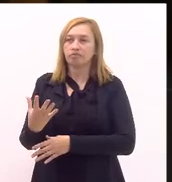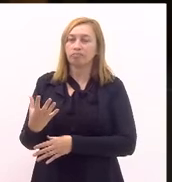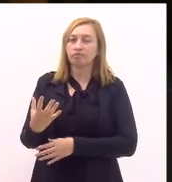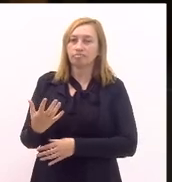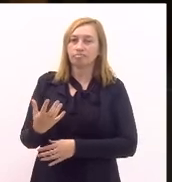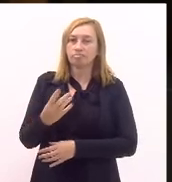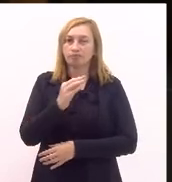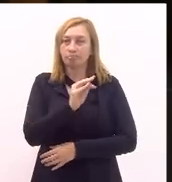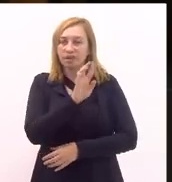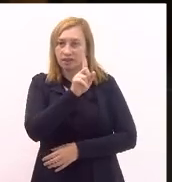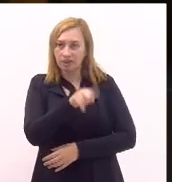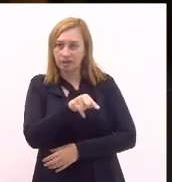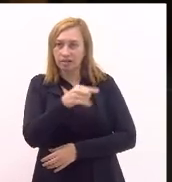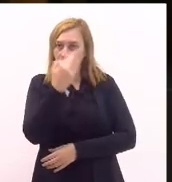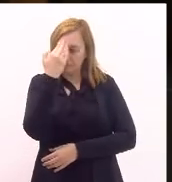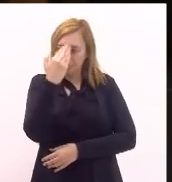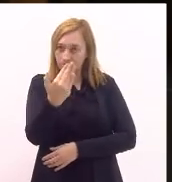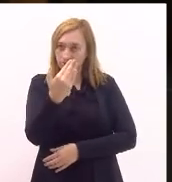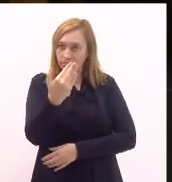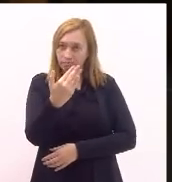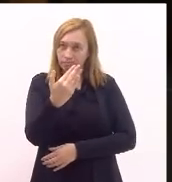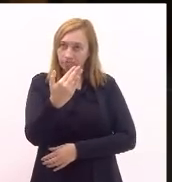belleh obrigada